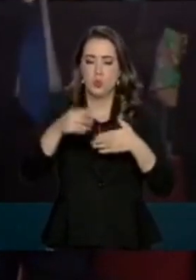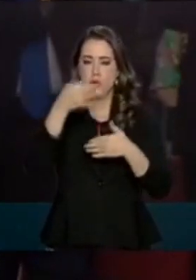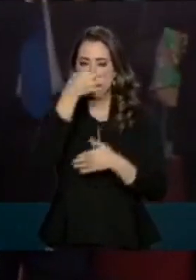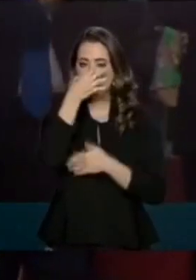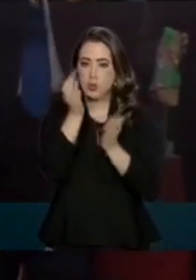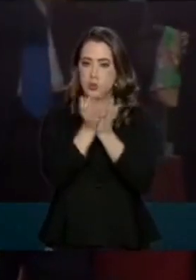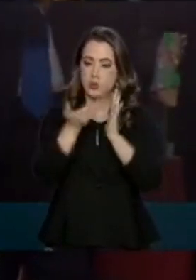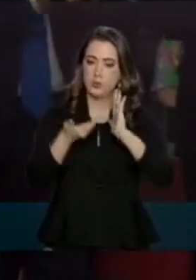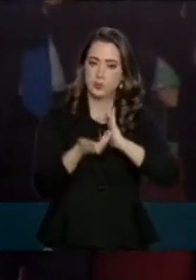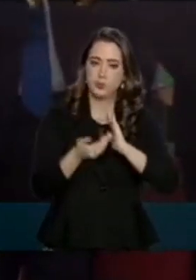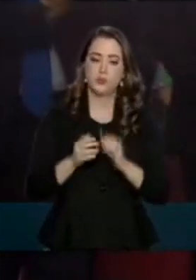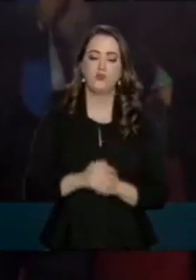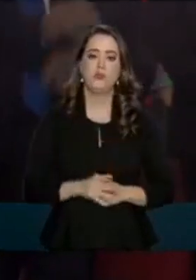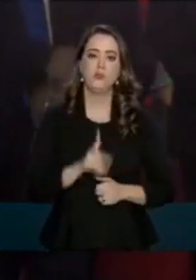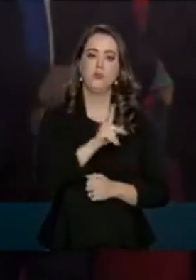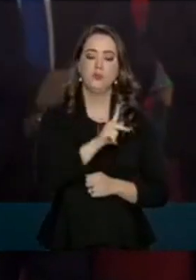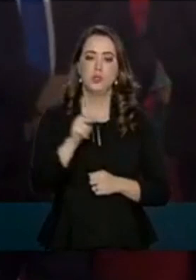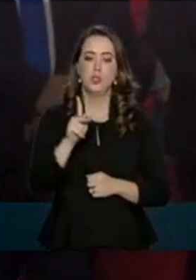Deputado Federal